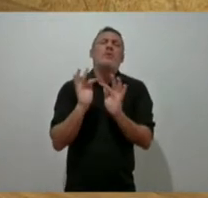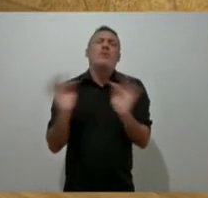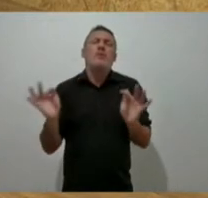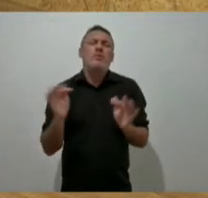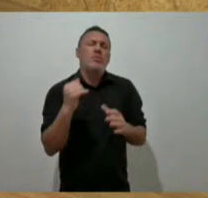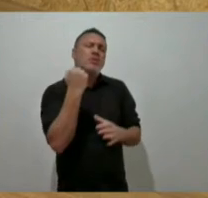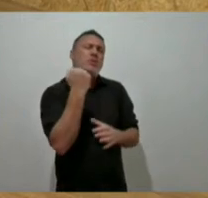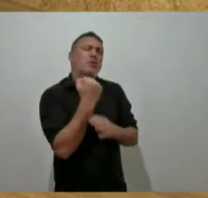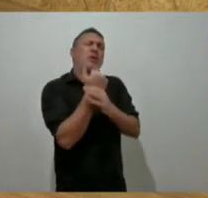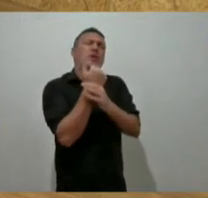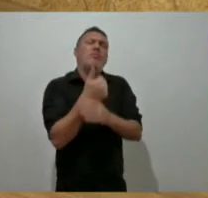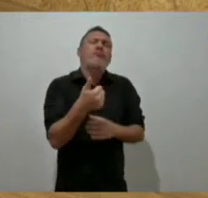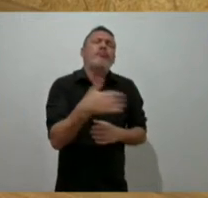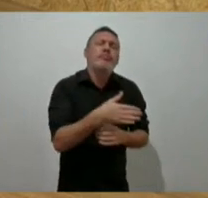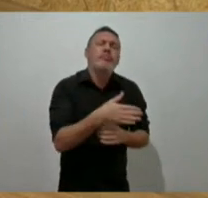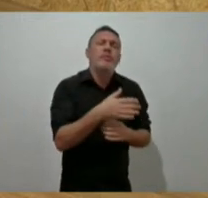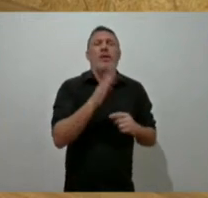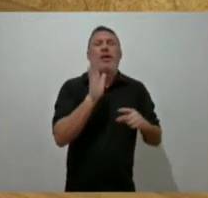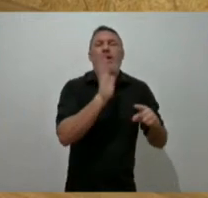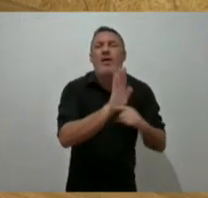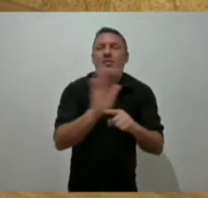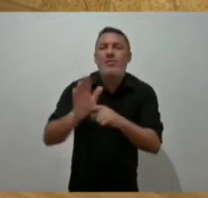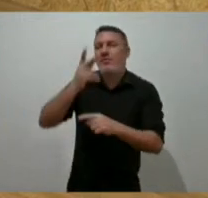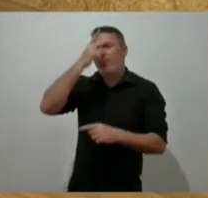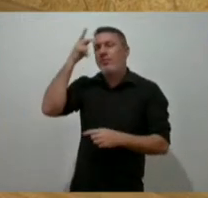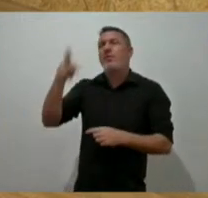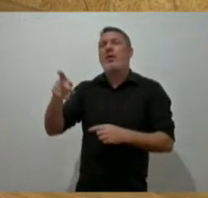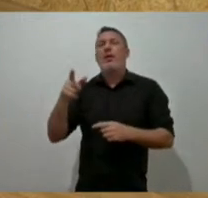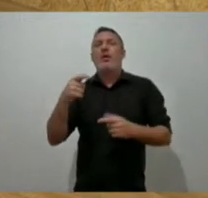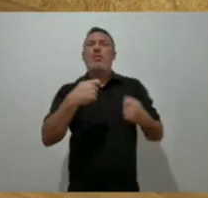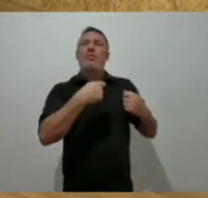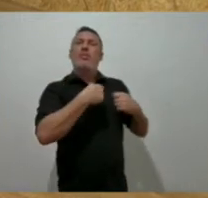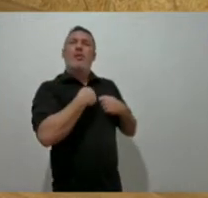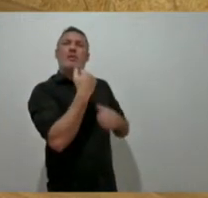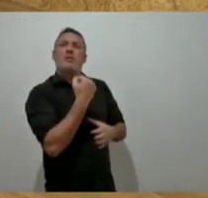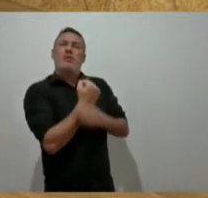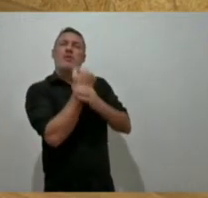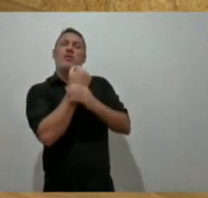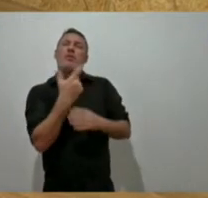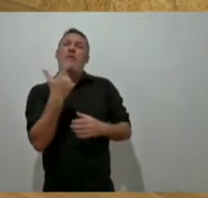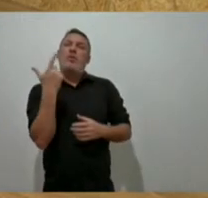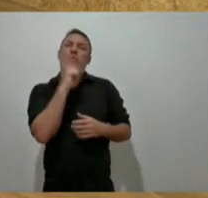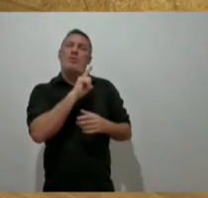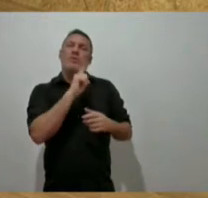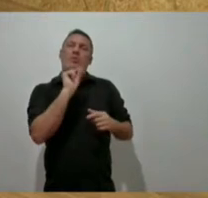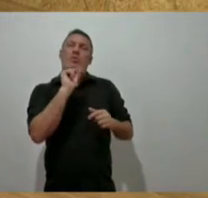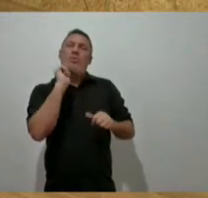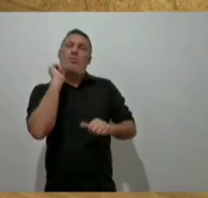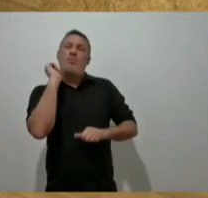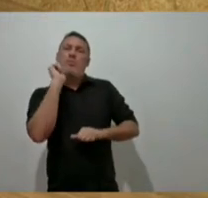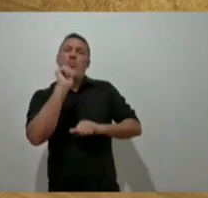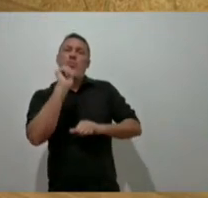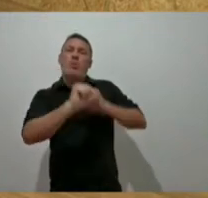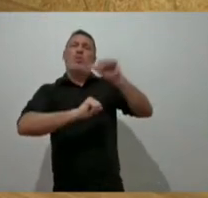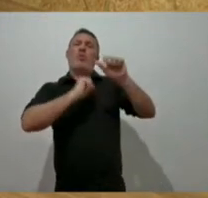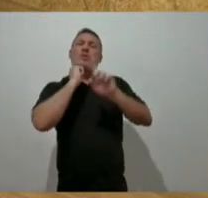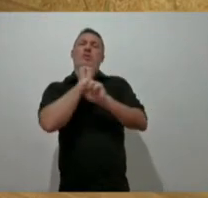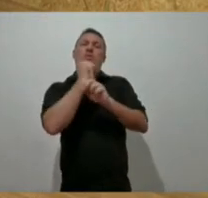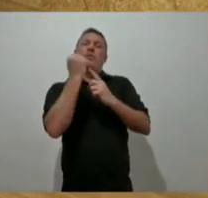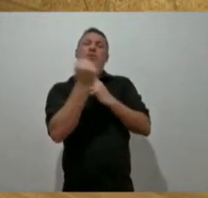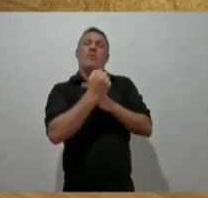a buscar a transição na social, crescendo, com proteção.